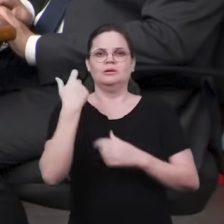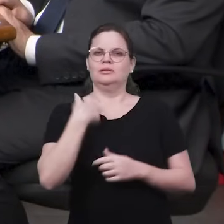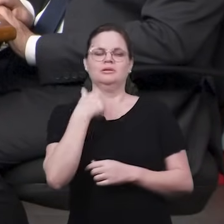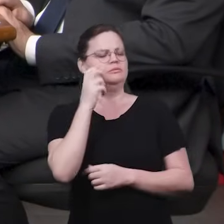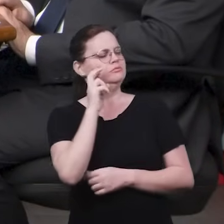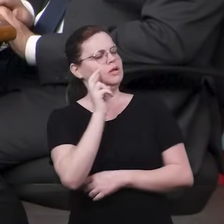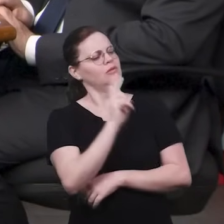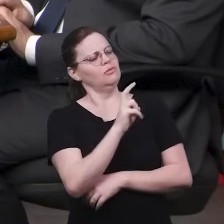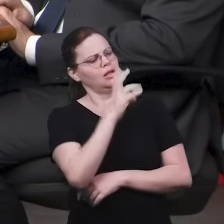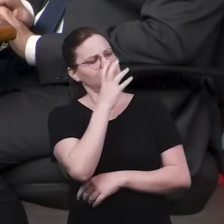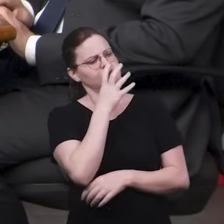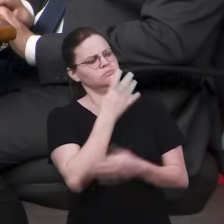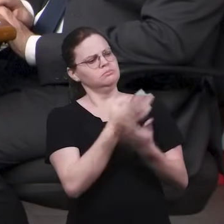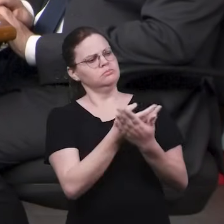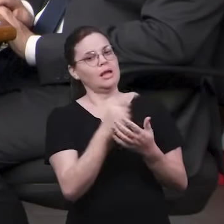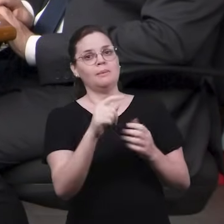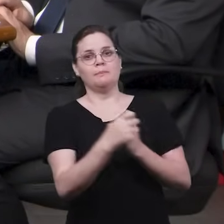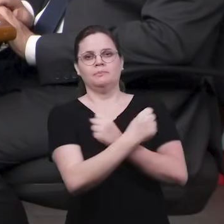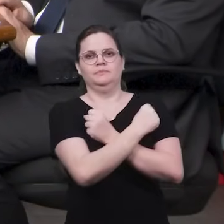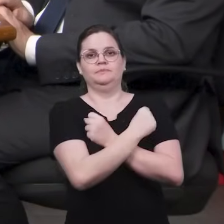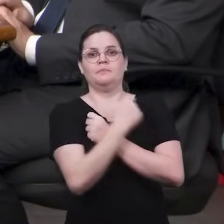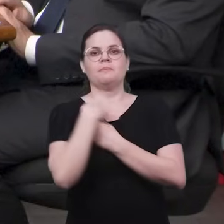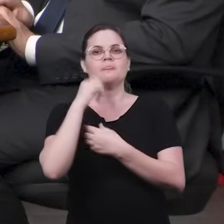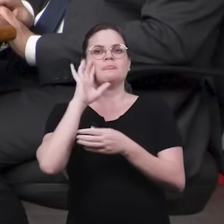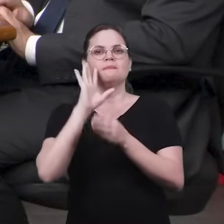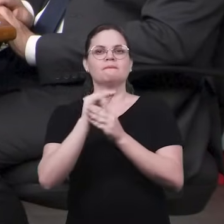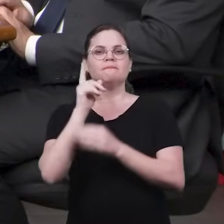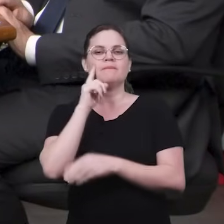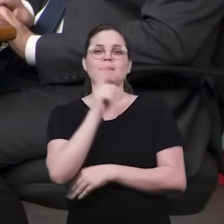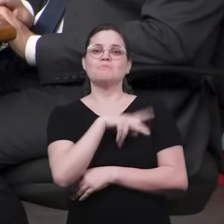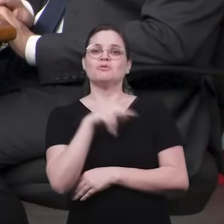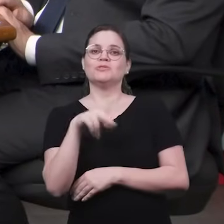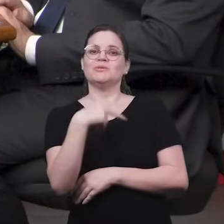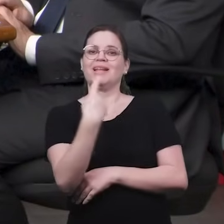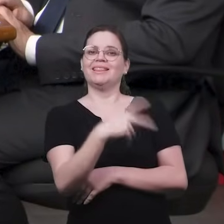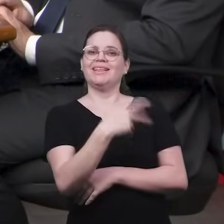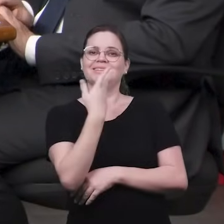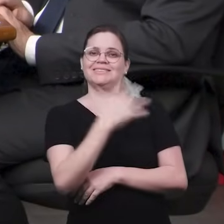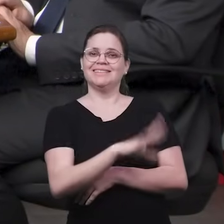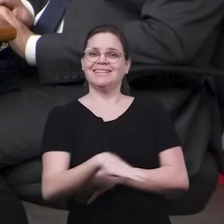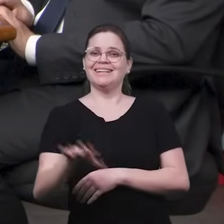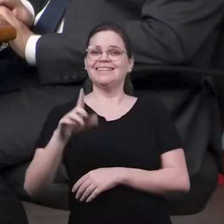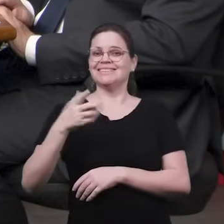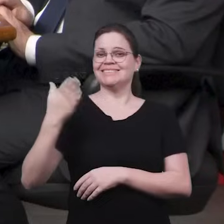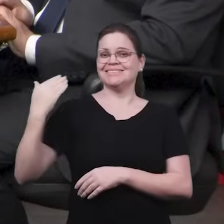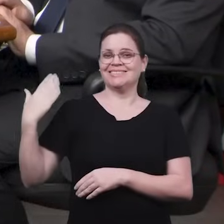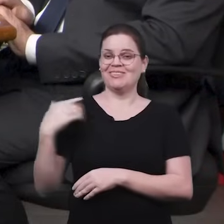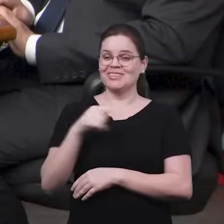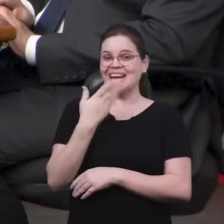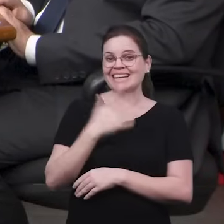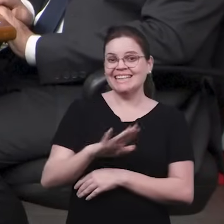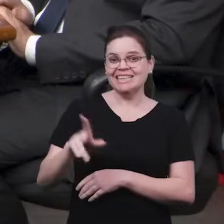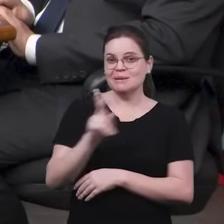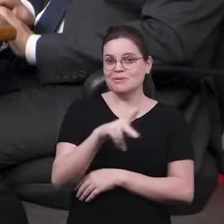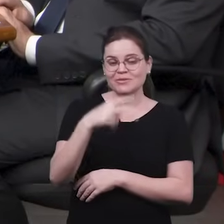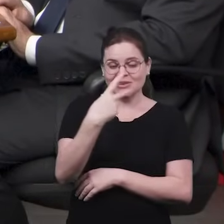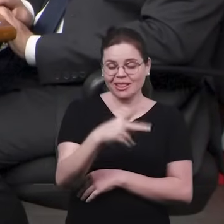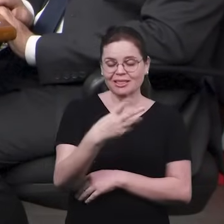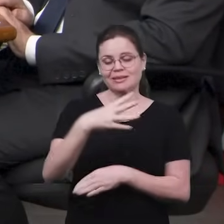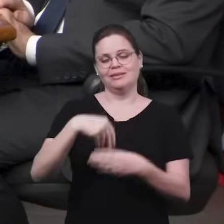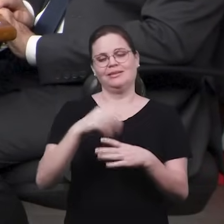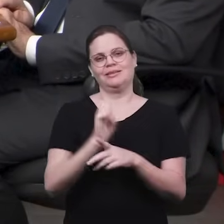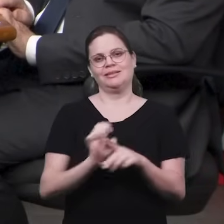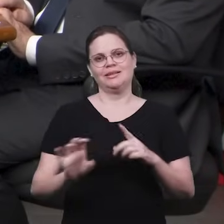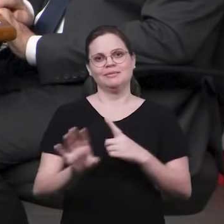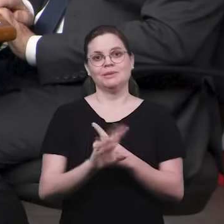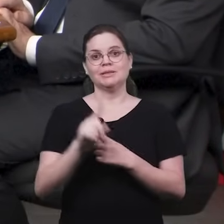abraço dela, aí ficamos sabendo que se tratava da professora de classe dele na escola dominical. Coisa, que bênção. Então para ela